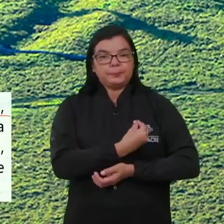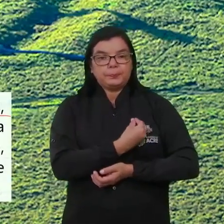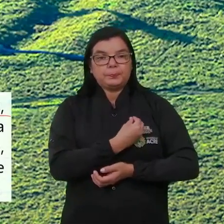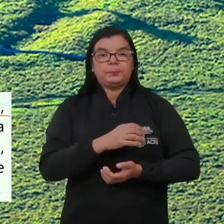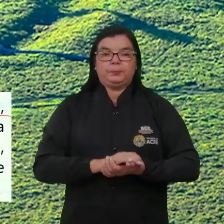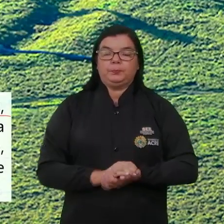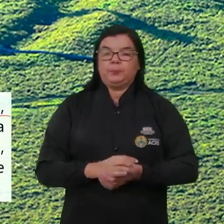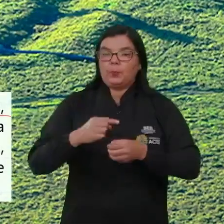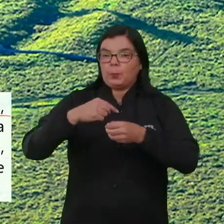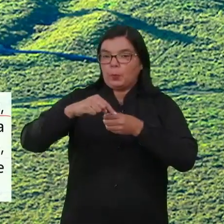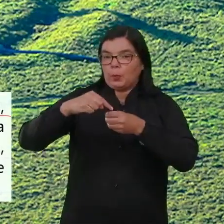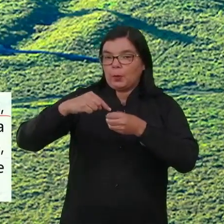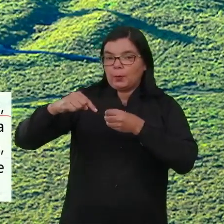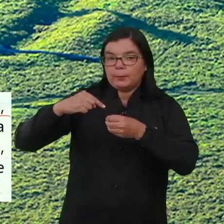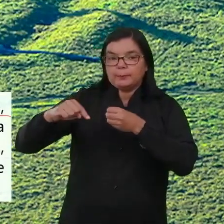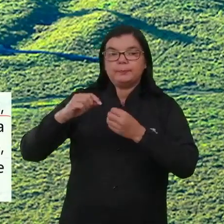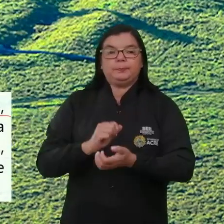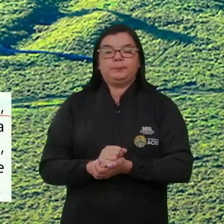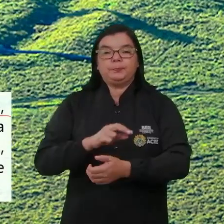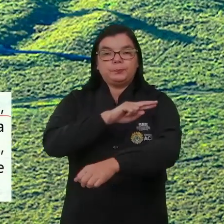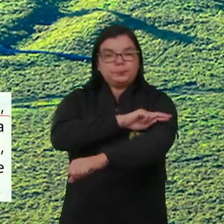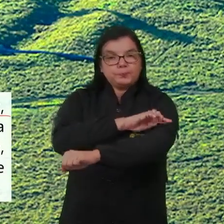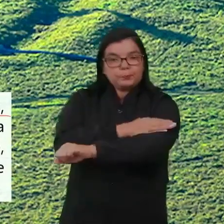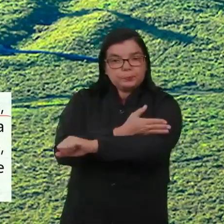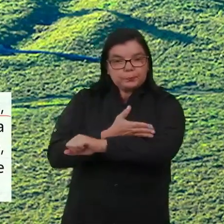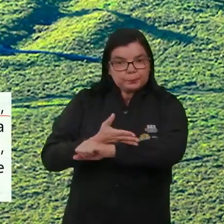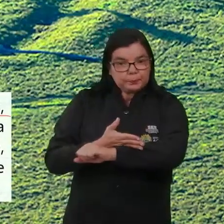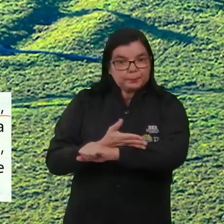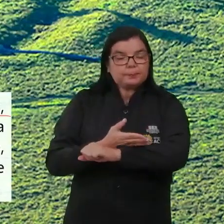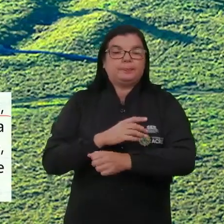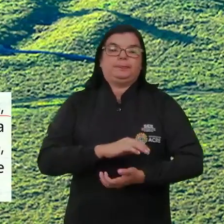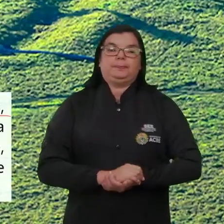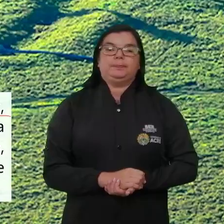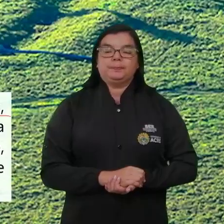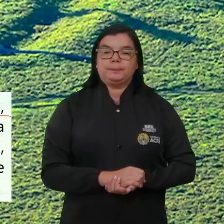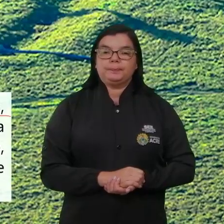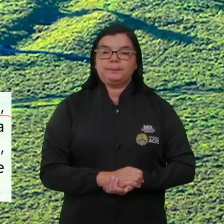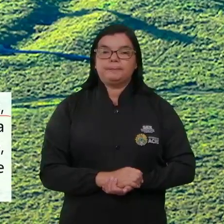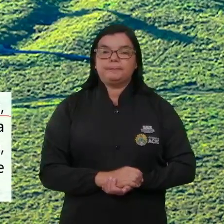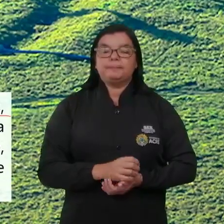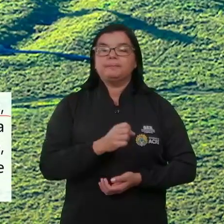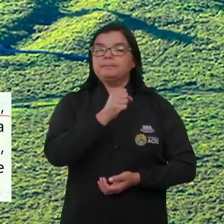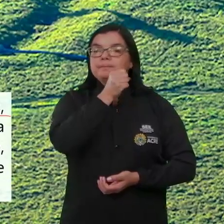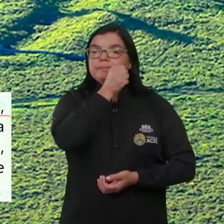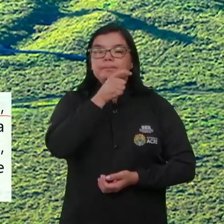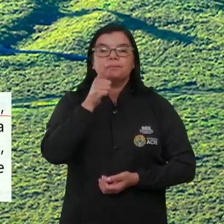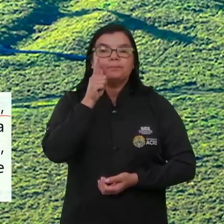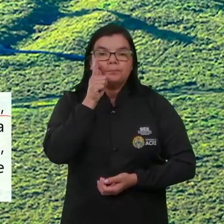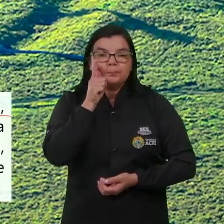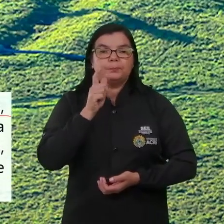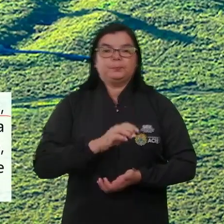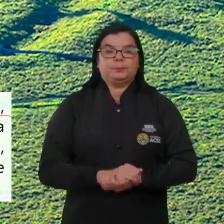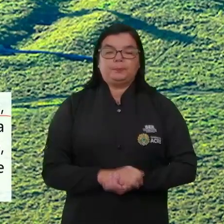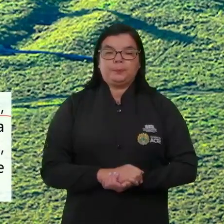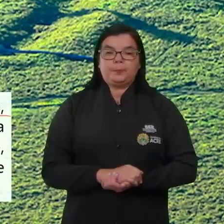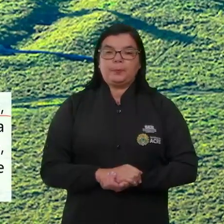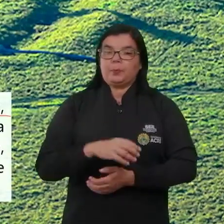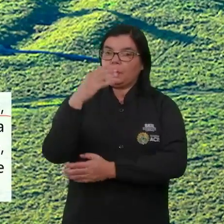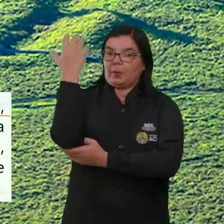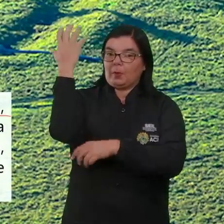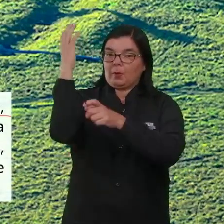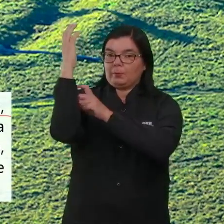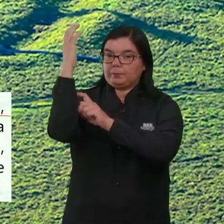em municípios como Rio Branco, vejam só, Rio Branco, Senador Guiomar,